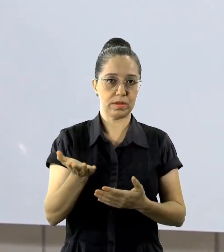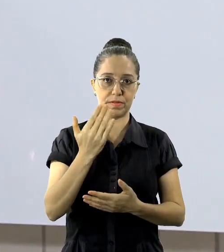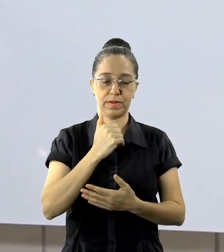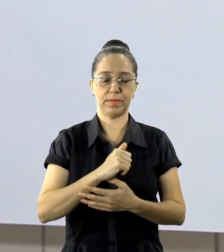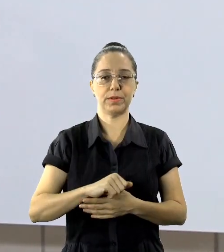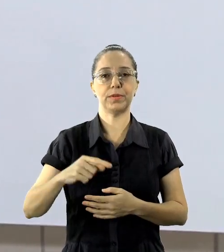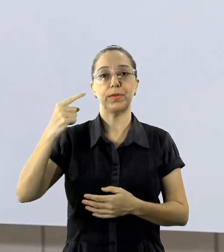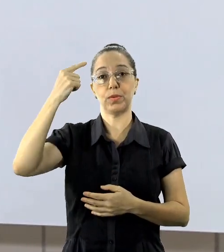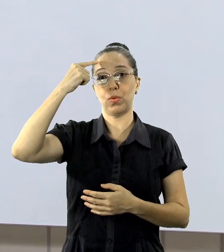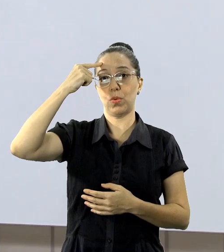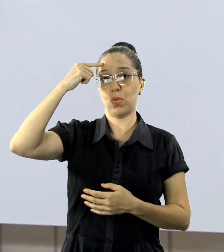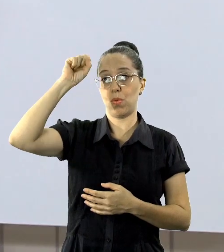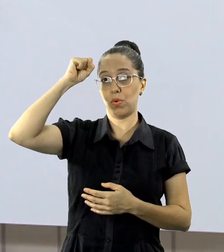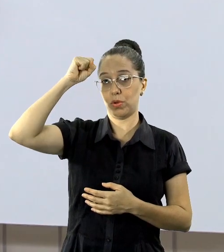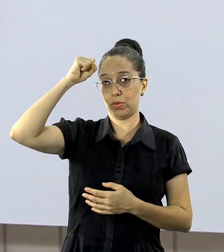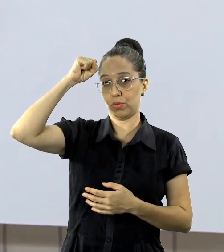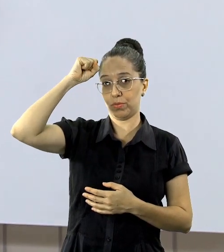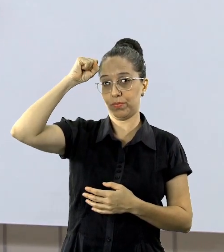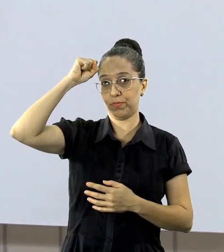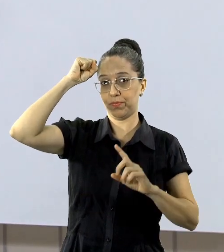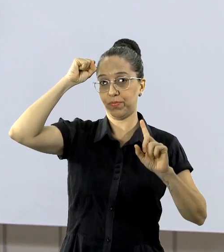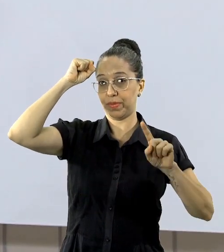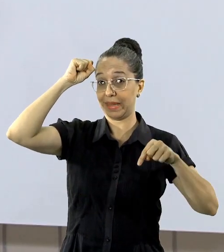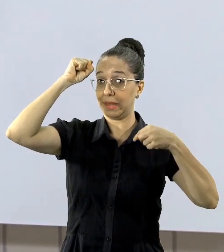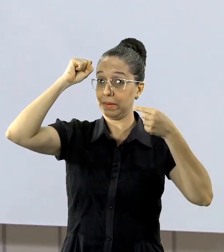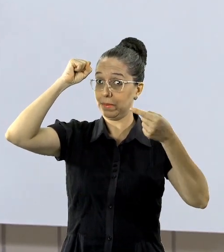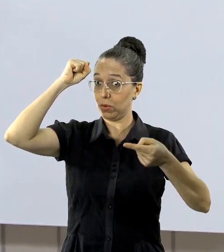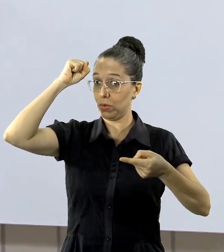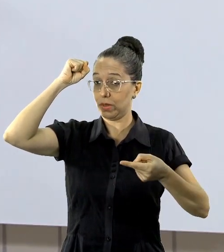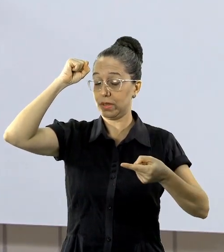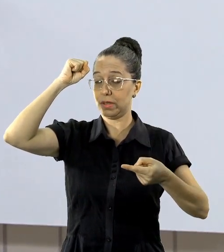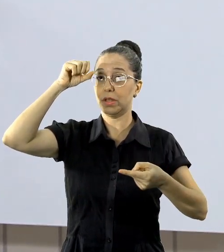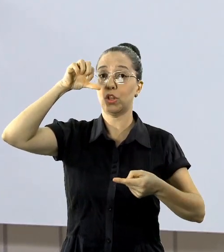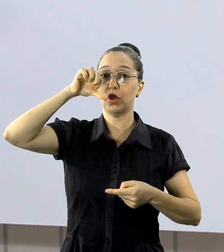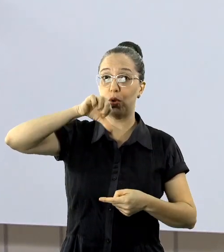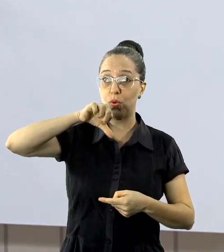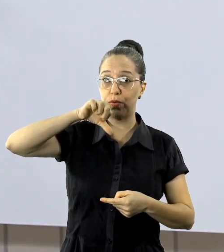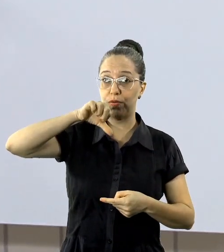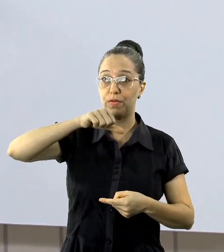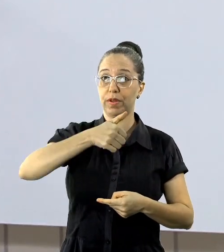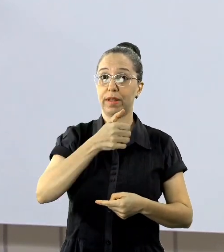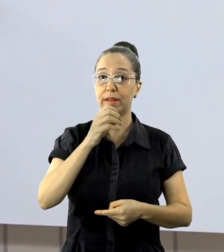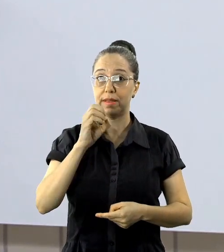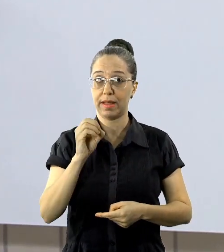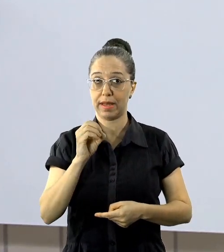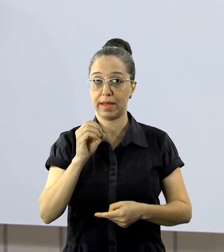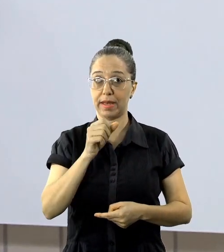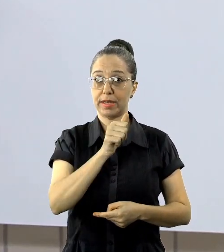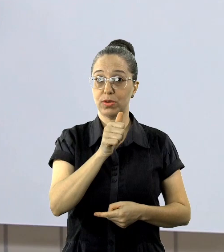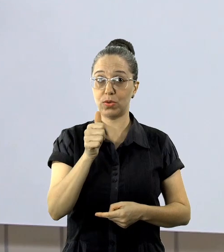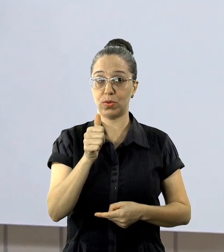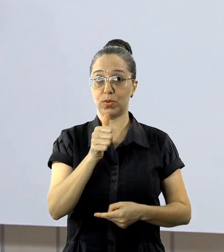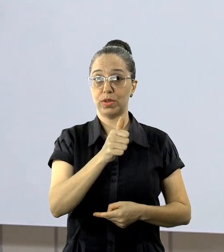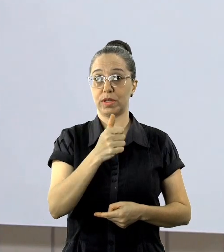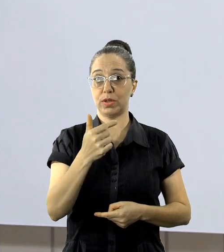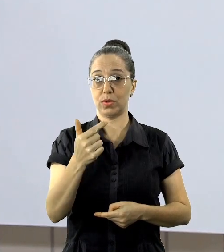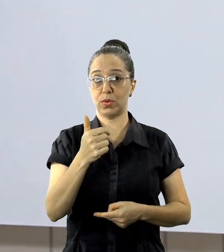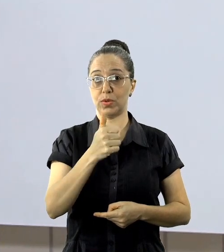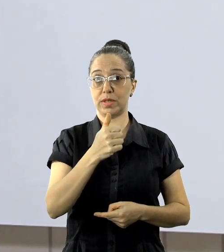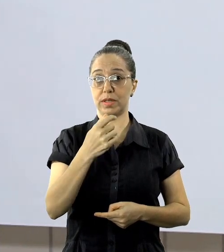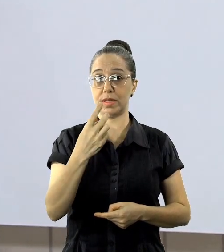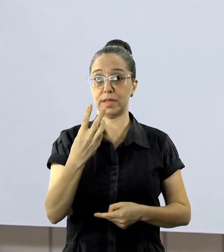Vamos lá? 8 na cabeça. 8, 9, 10, 11,